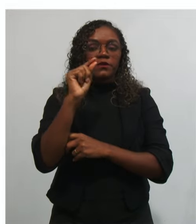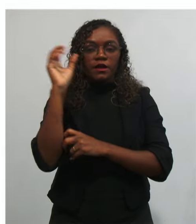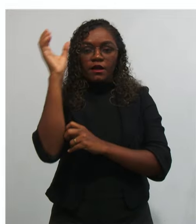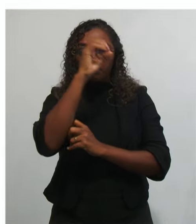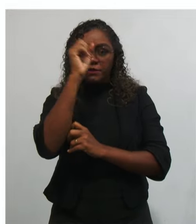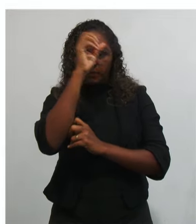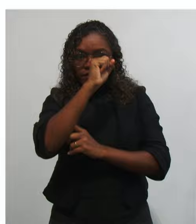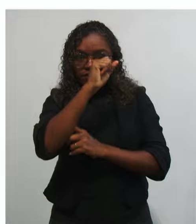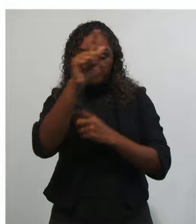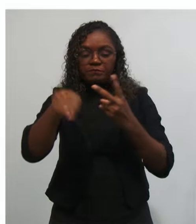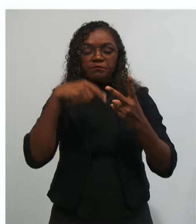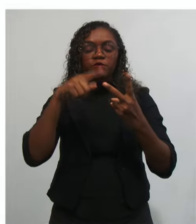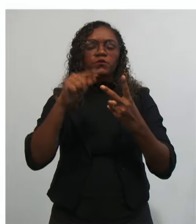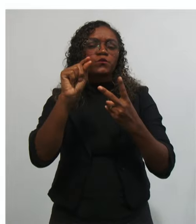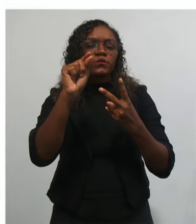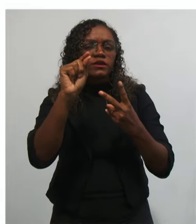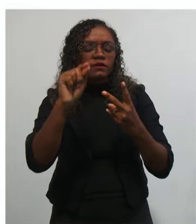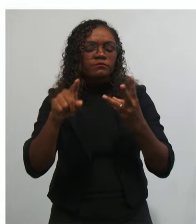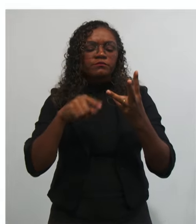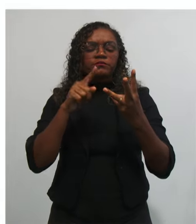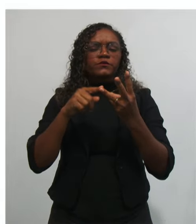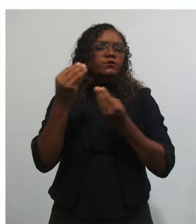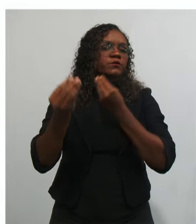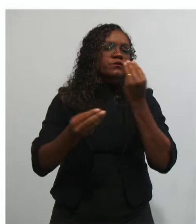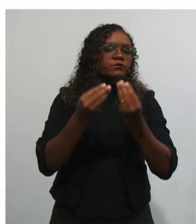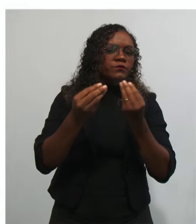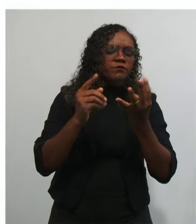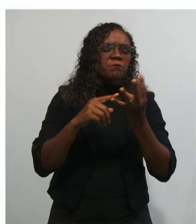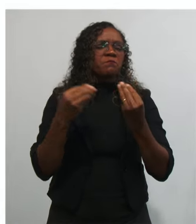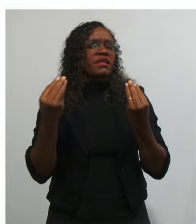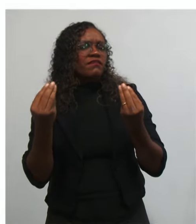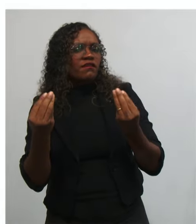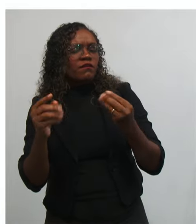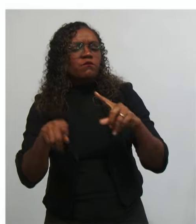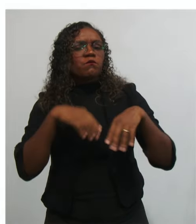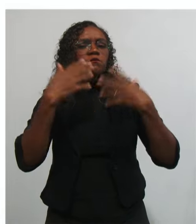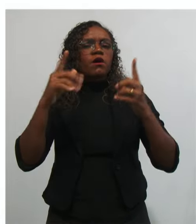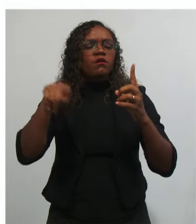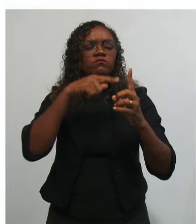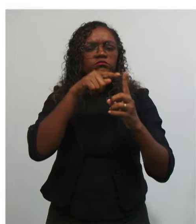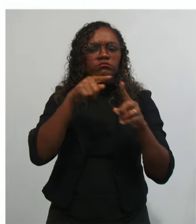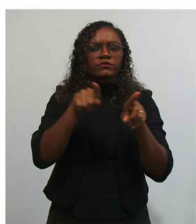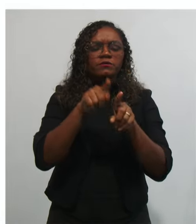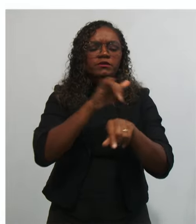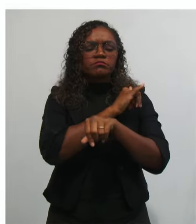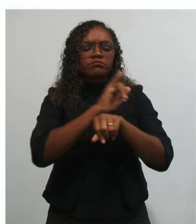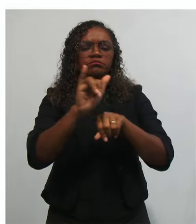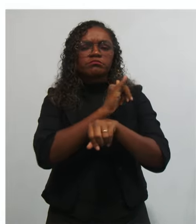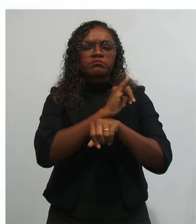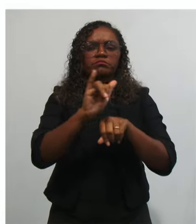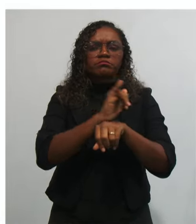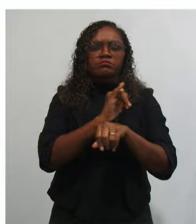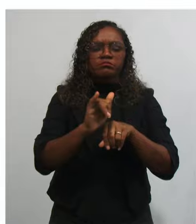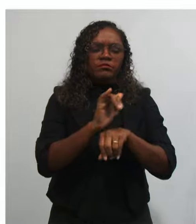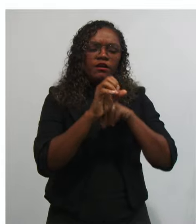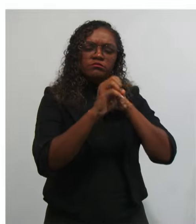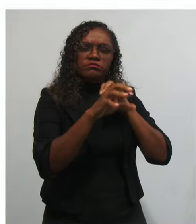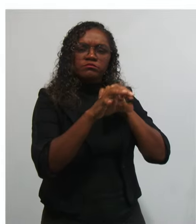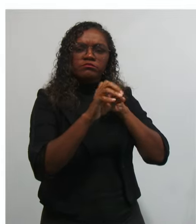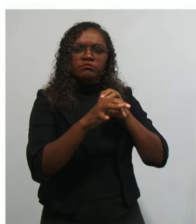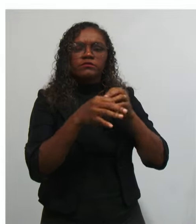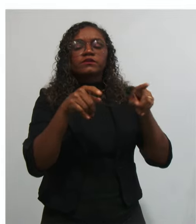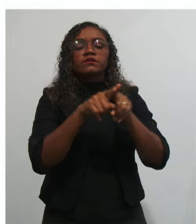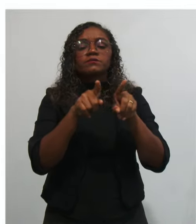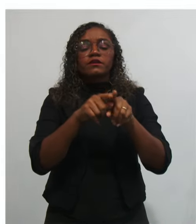aprender para que aprender como ensinar como promover redes de aprendizagem colaborativa e Como avaliar